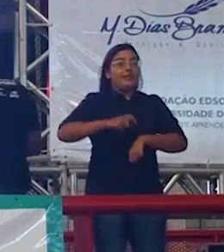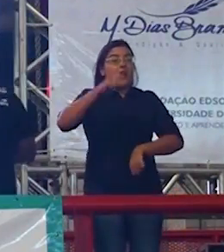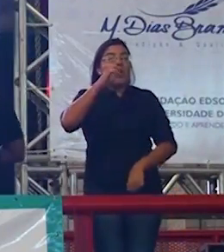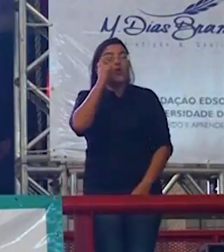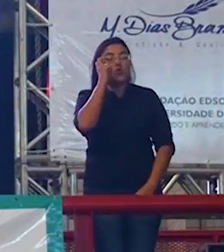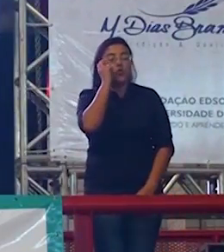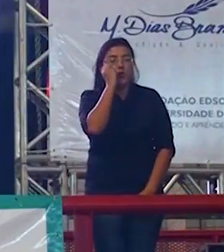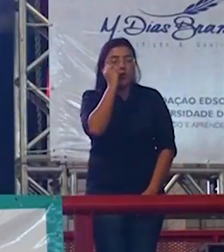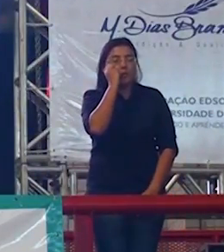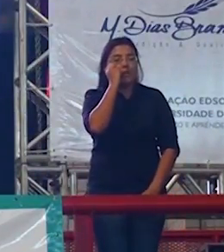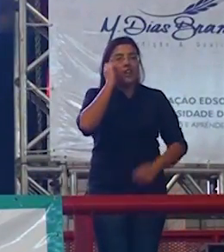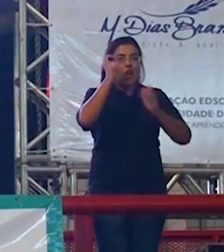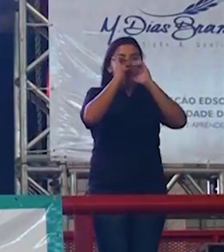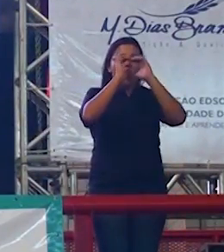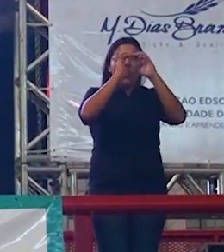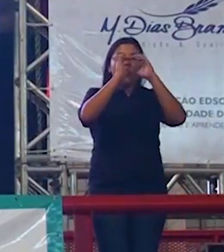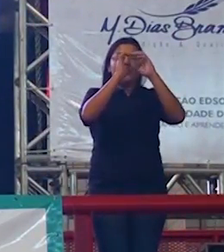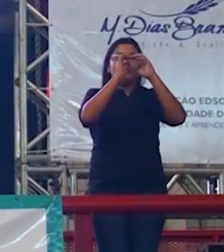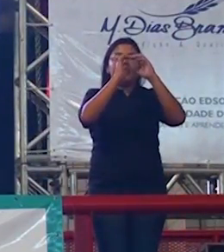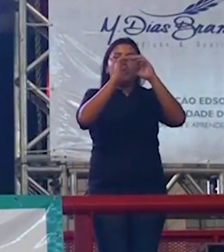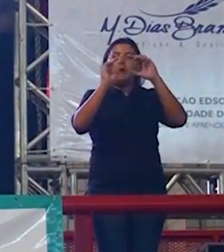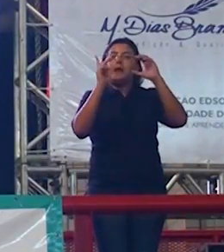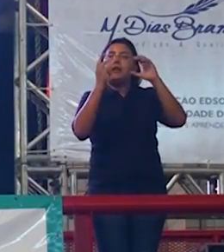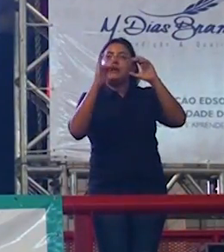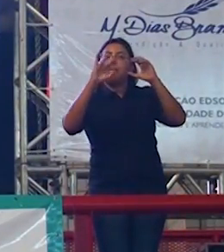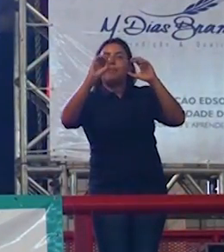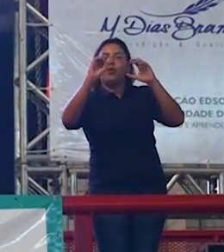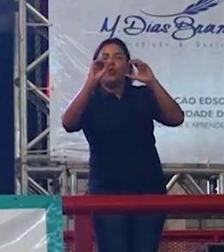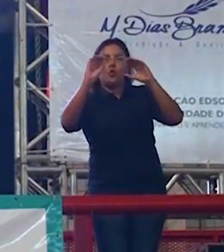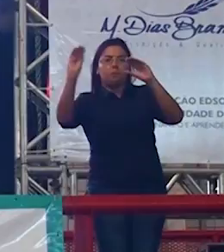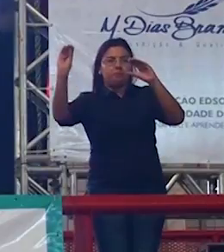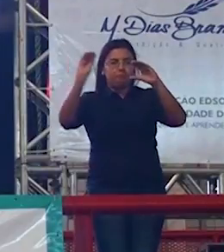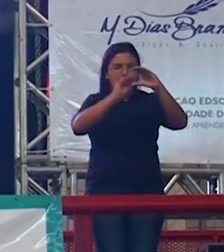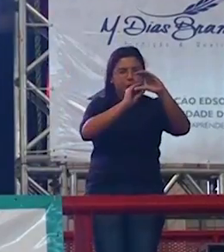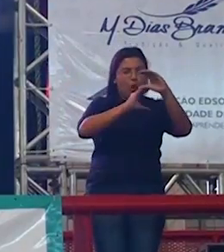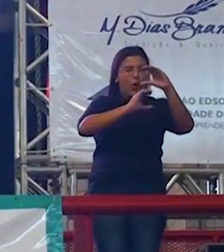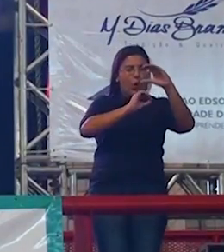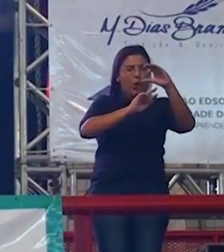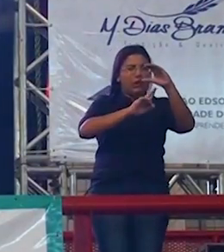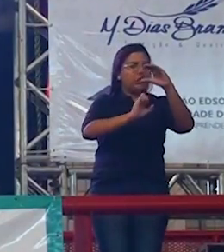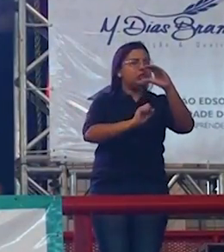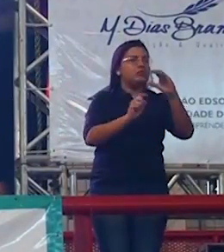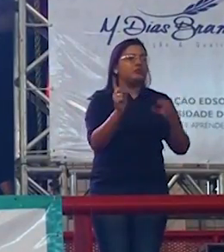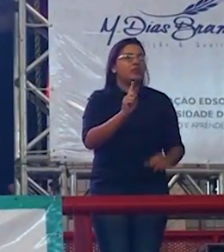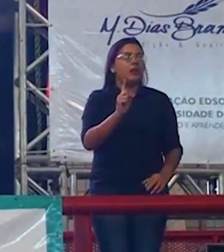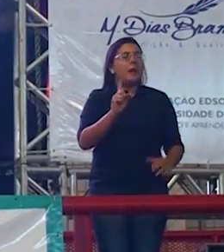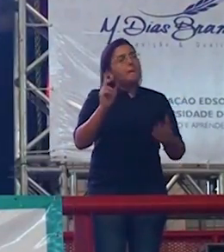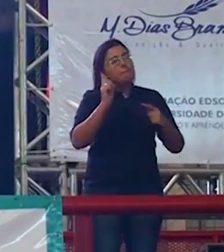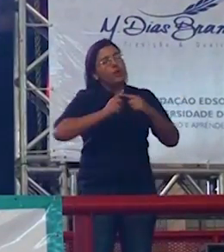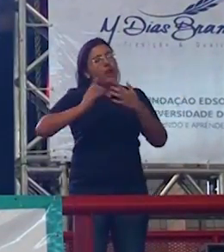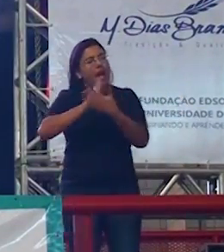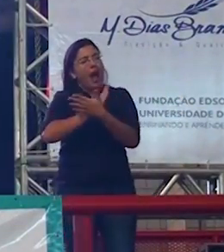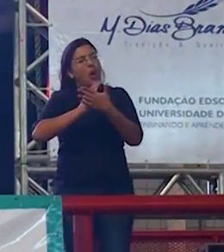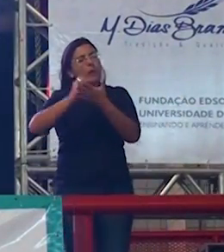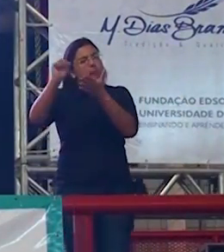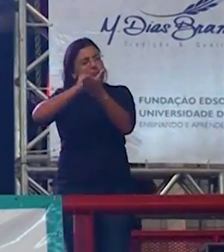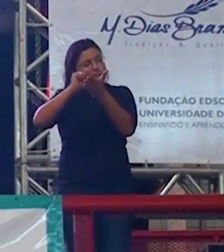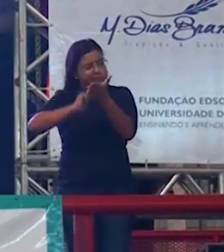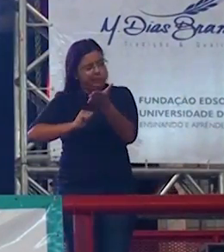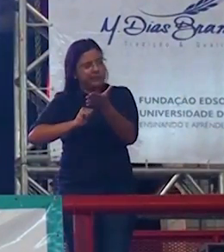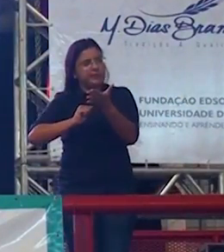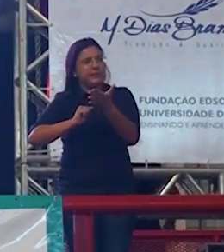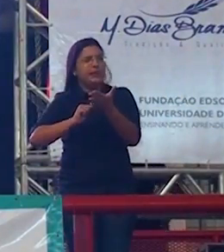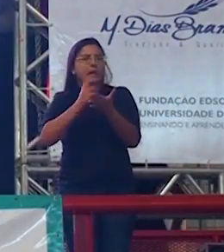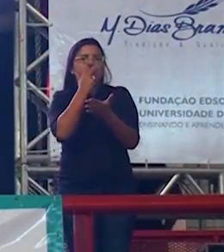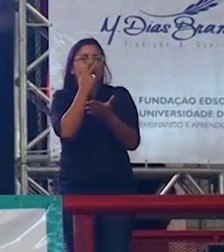hipocampo e não transfere para o córtex. Por que ele deleta? Porque tem muita coisa, pessoal, que